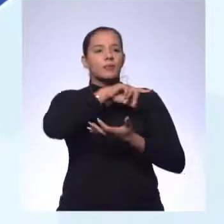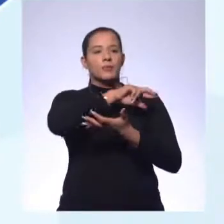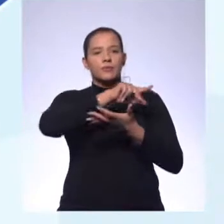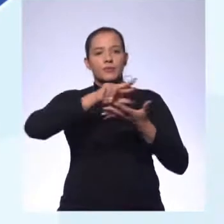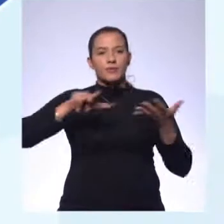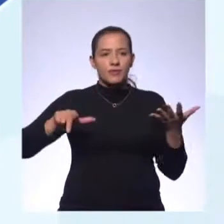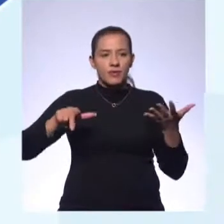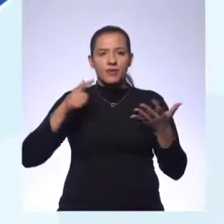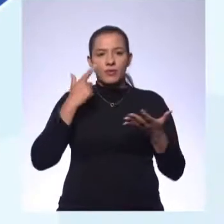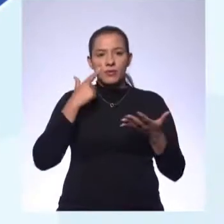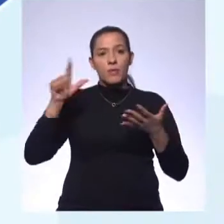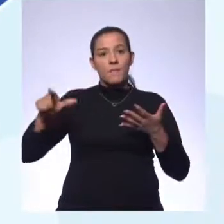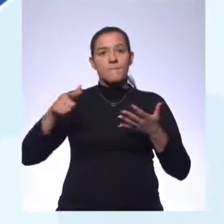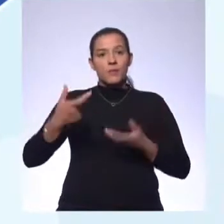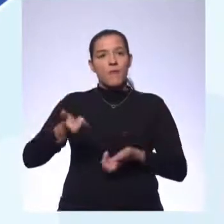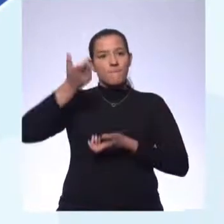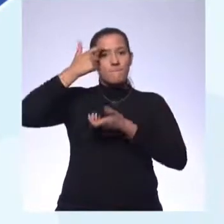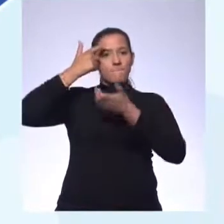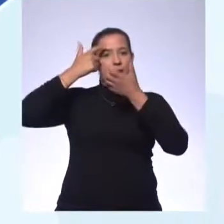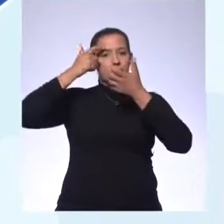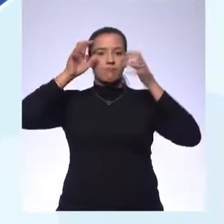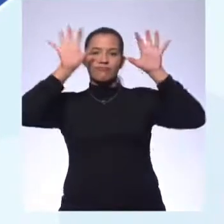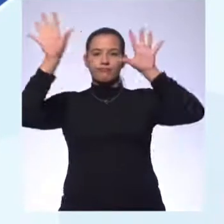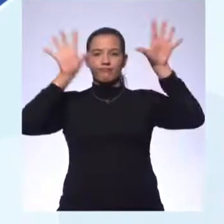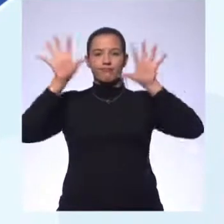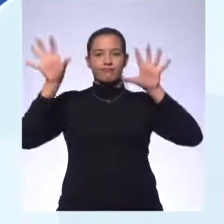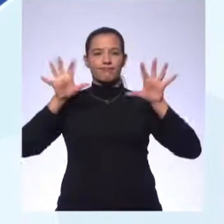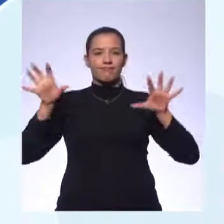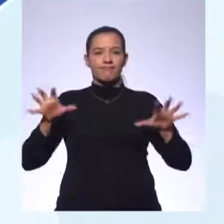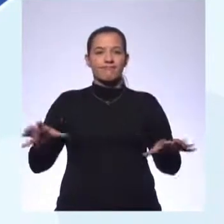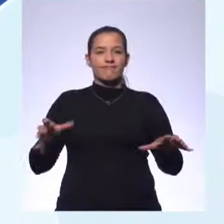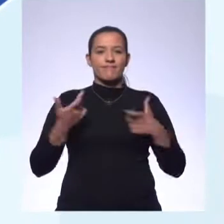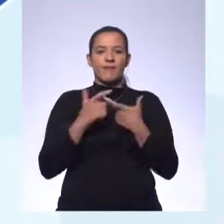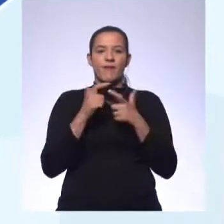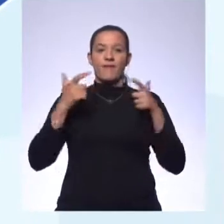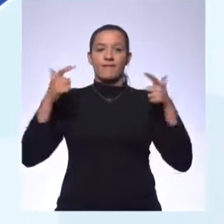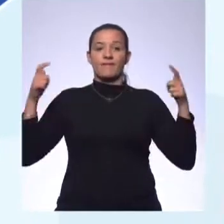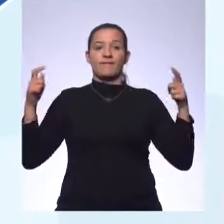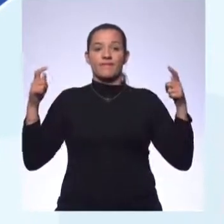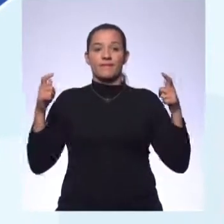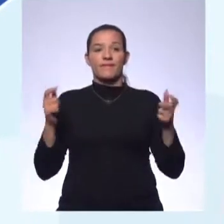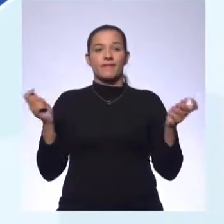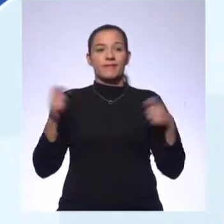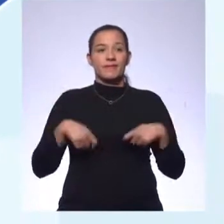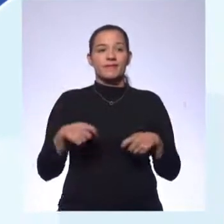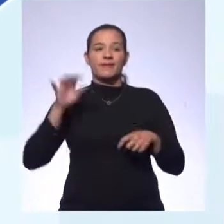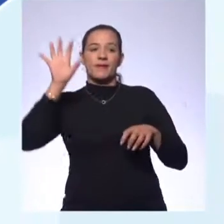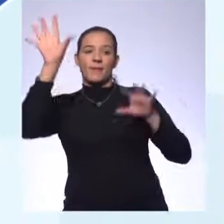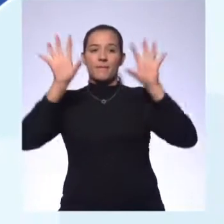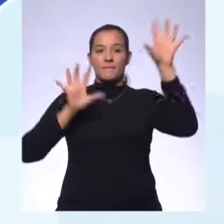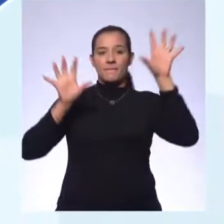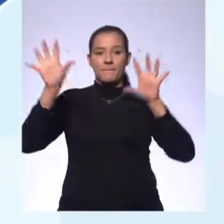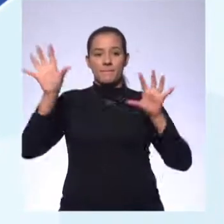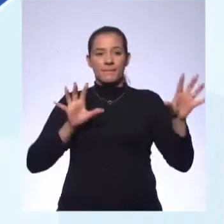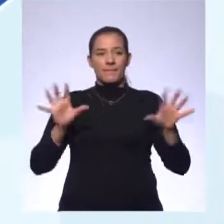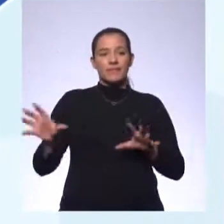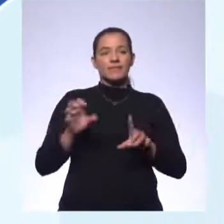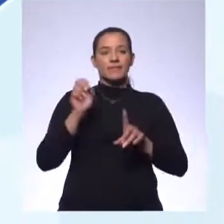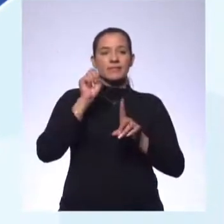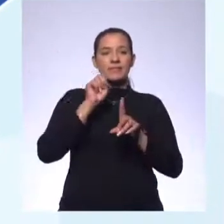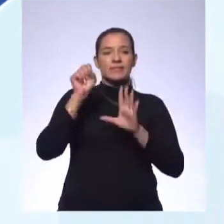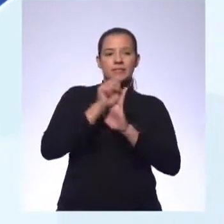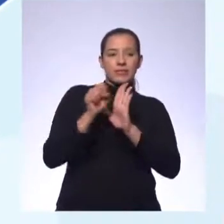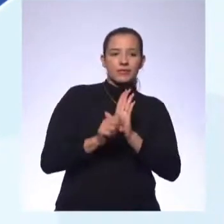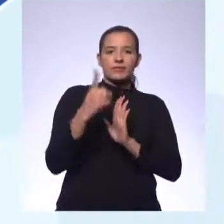meu mapa mental maravilhoso, crescendo, ficando espetacular, olha só. Tem mais no Instagram, hein, gente? Depois acompanha. Século XVI,